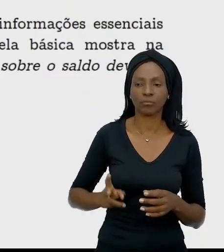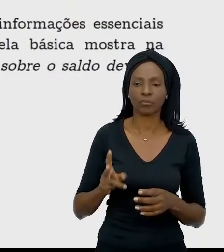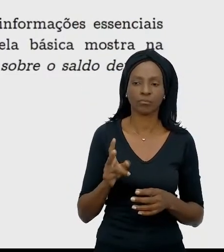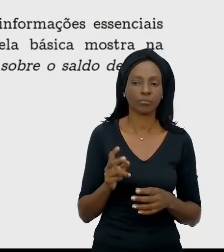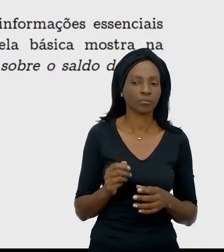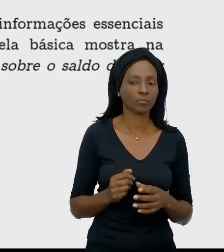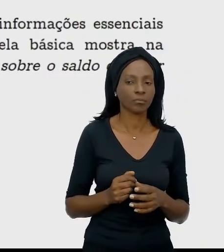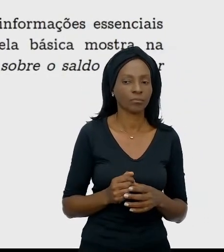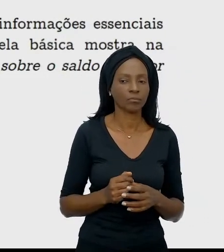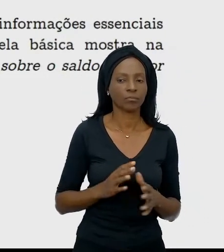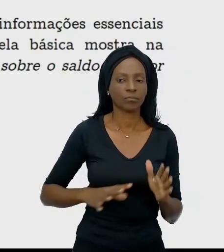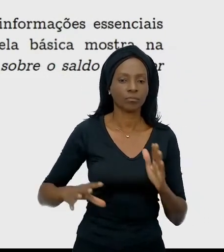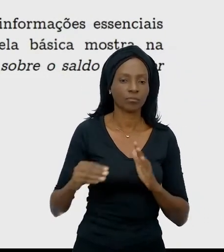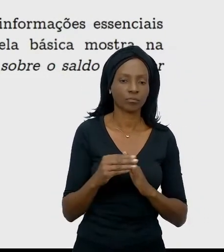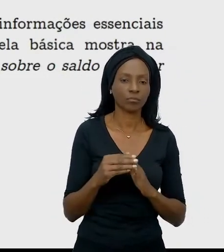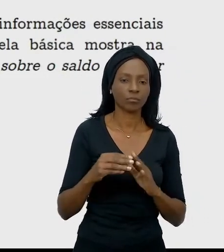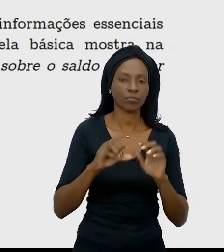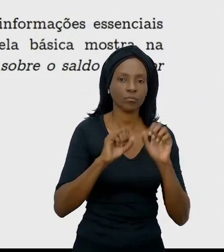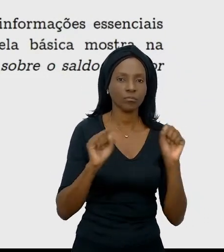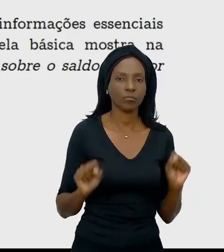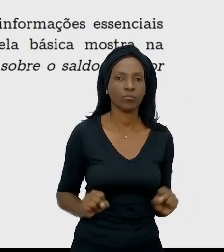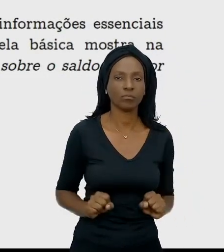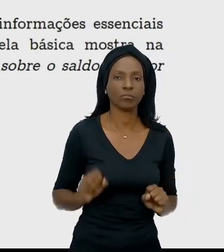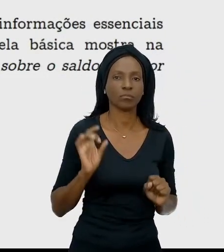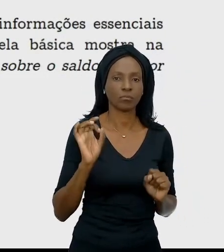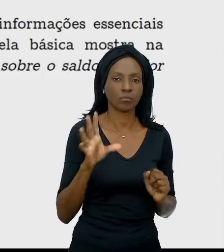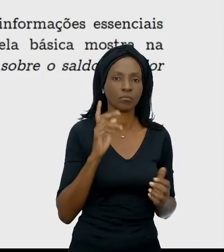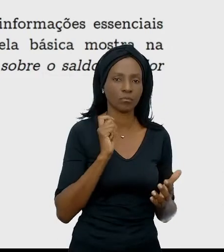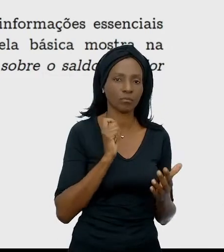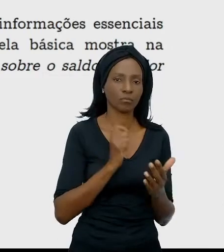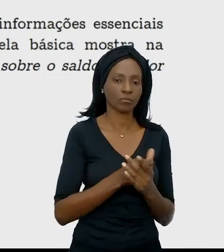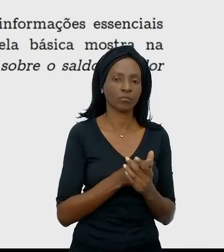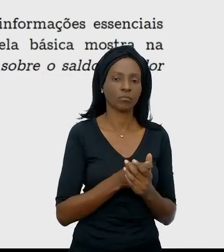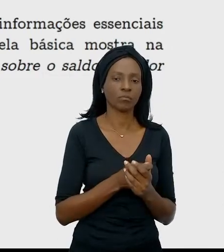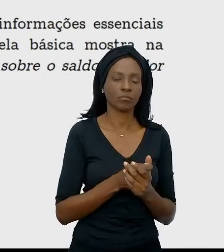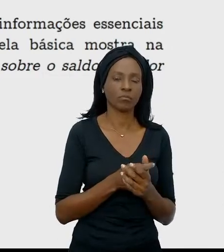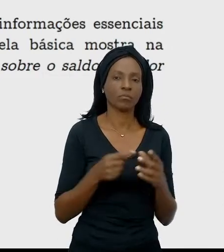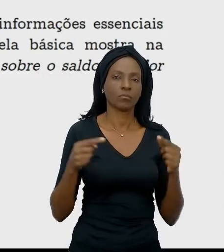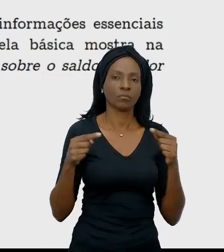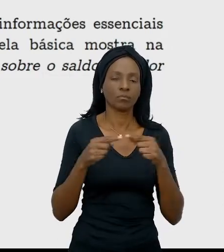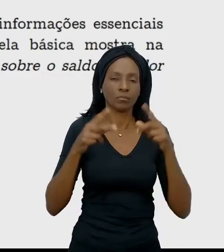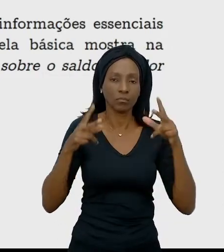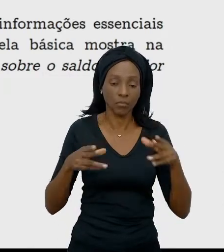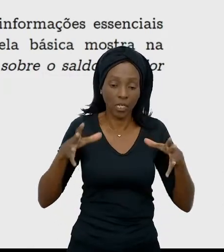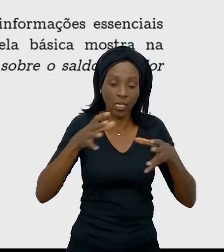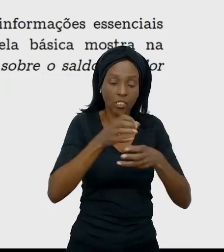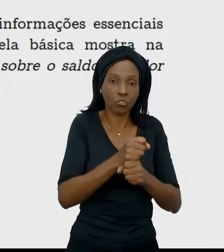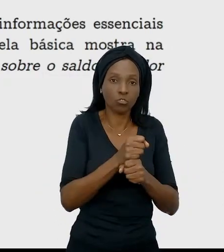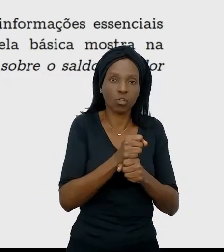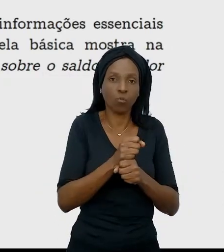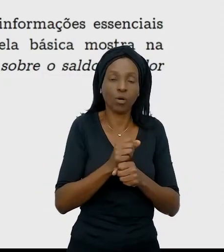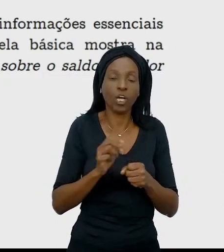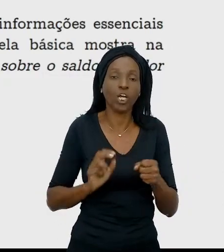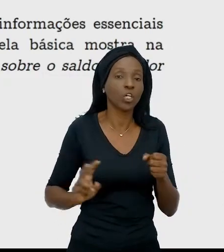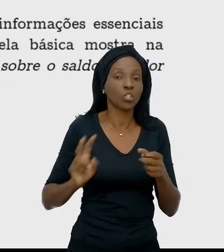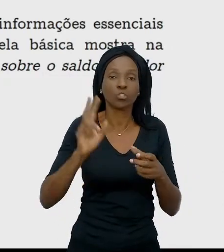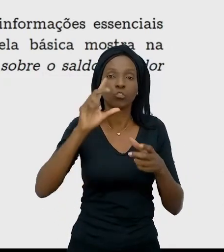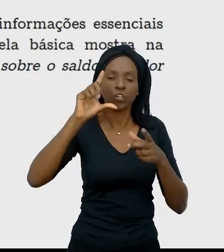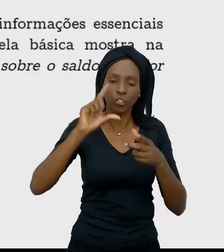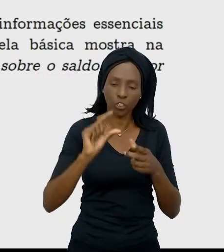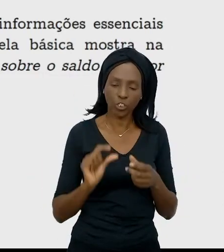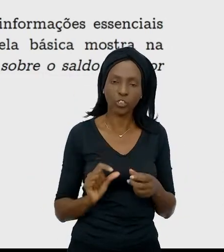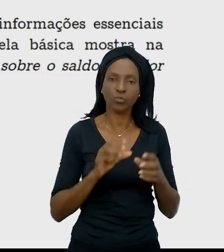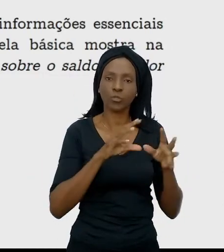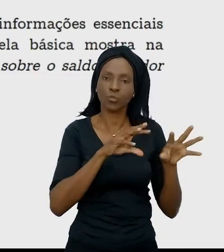Em todos os sistemas de amortização, cada pagamento é a soma do valor amortizado com os juros do